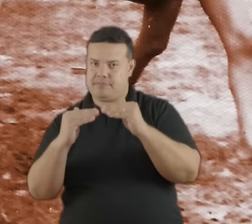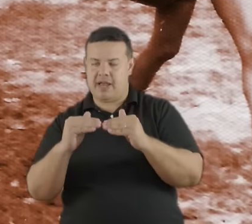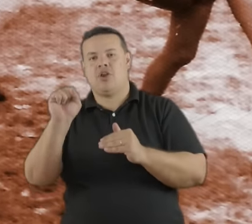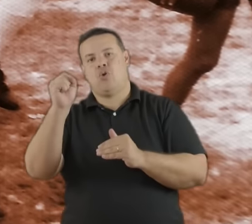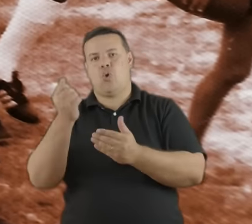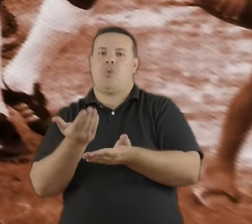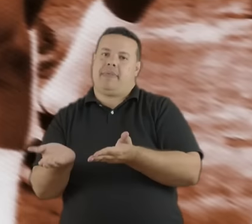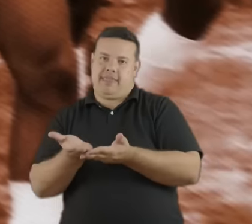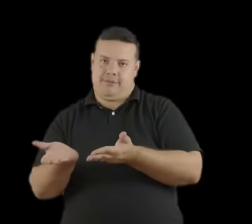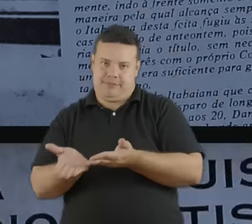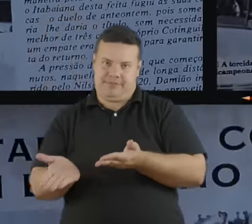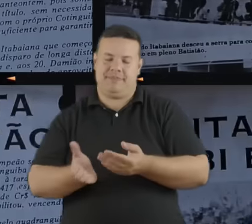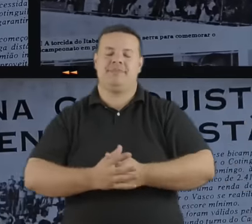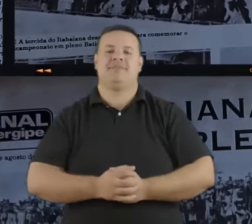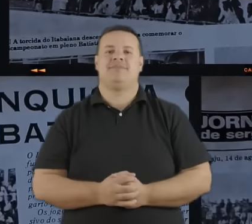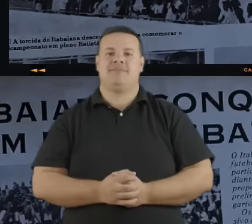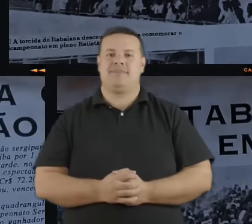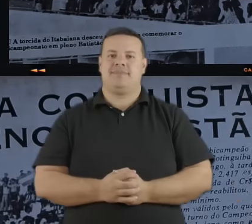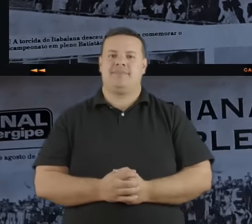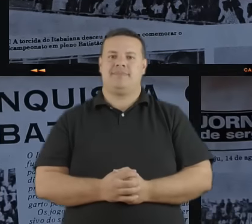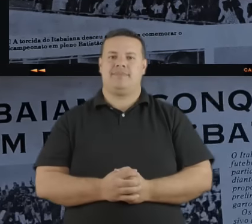empates e 8 derrotas.